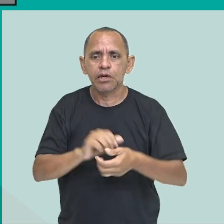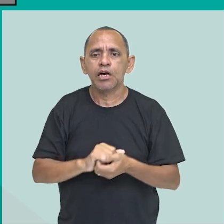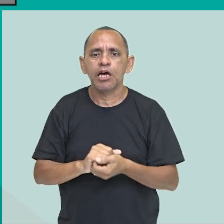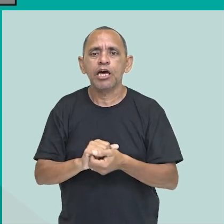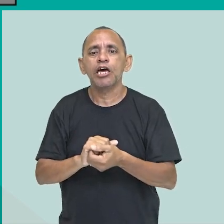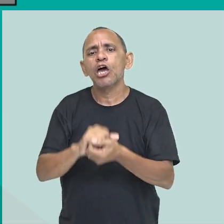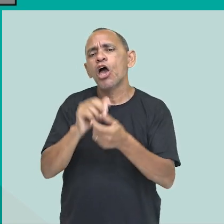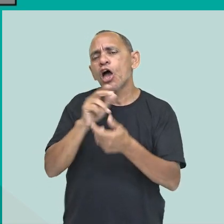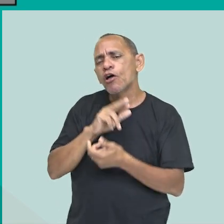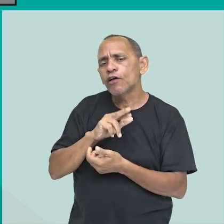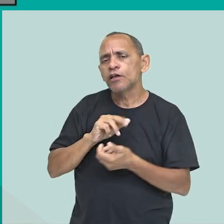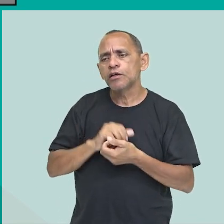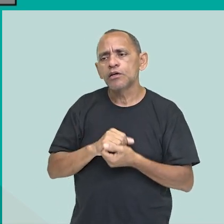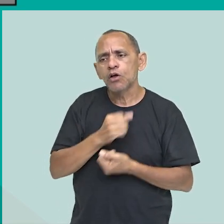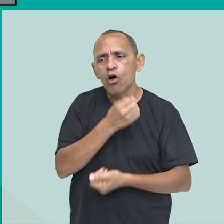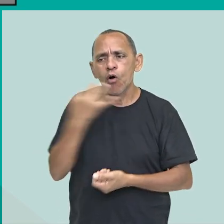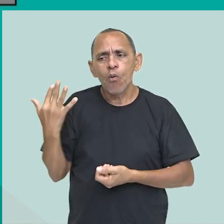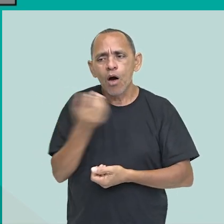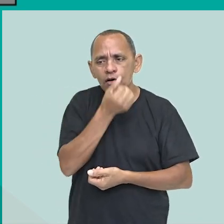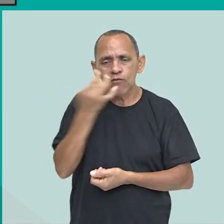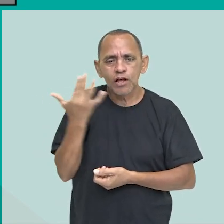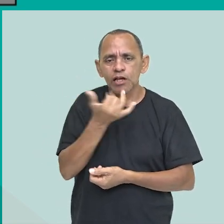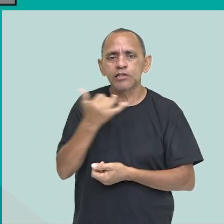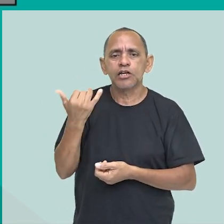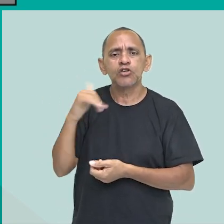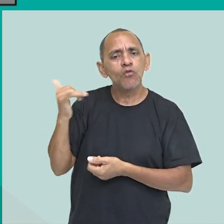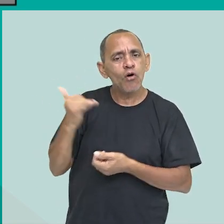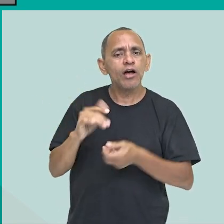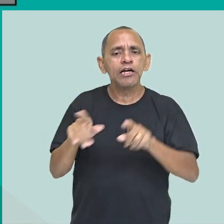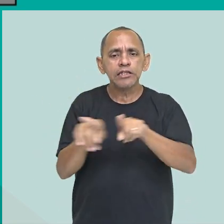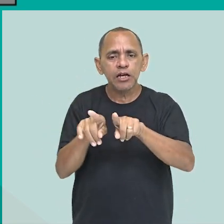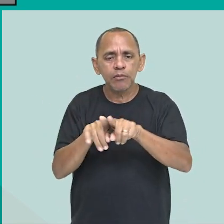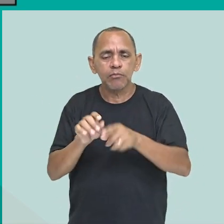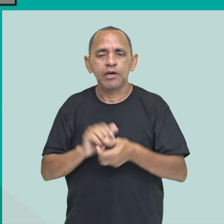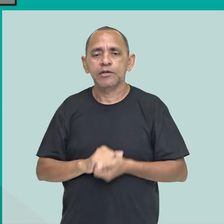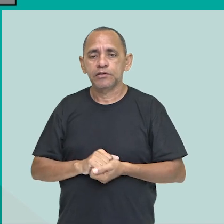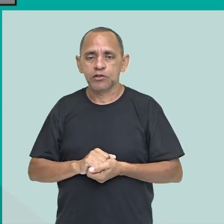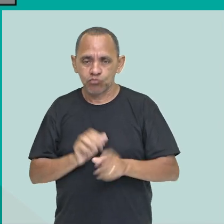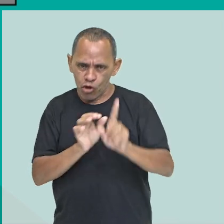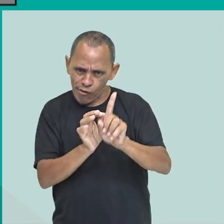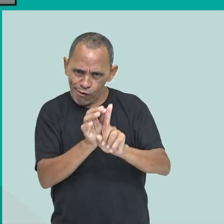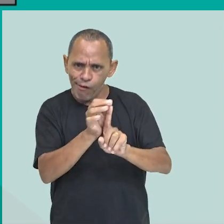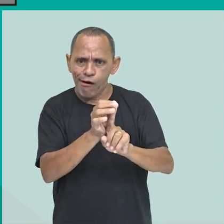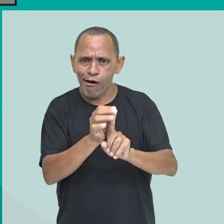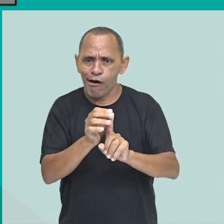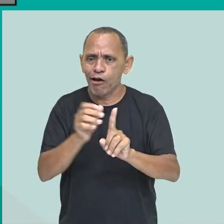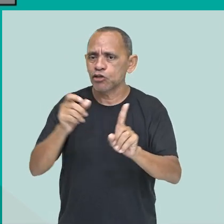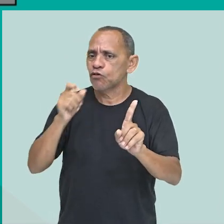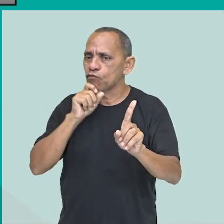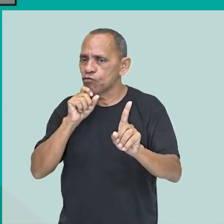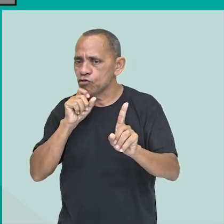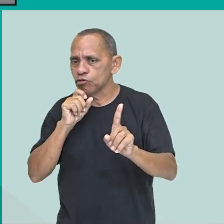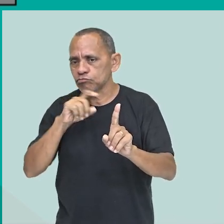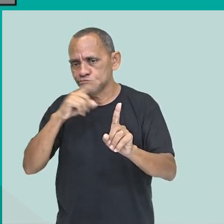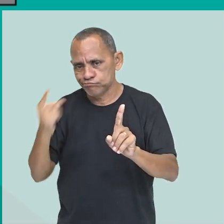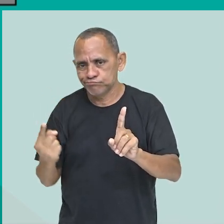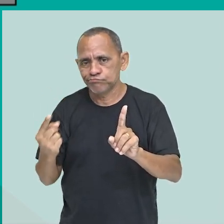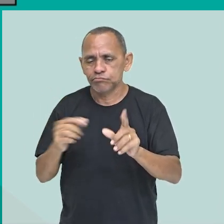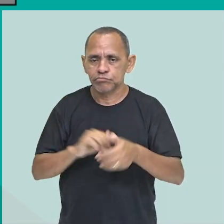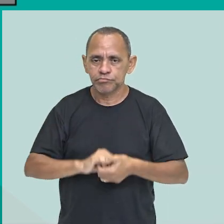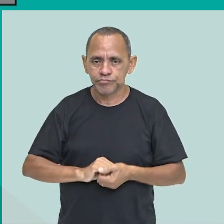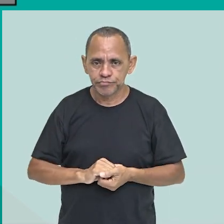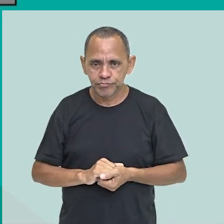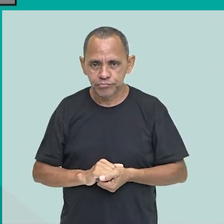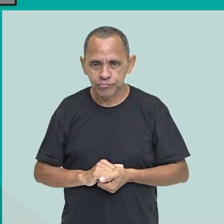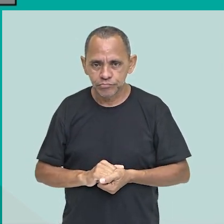de densidade entre o fluido mais quente e mais frio. Já a nossa irradiação